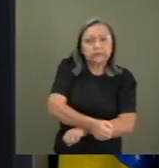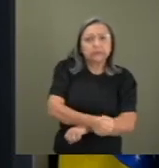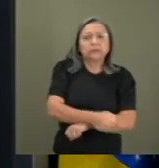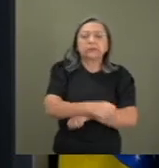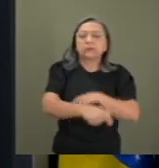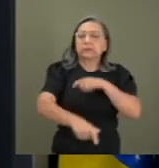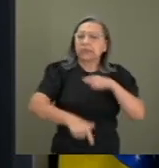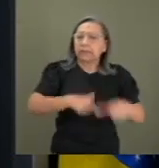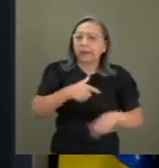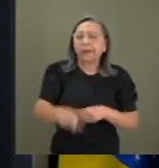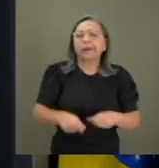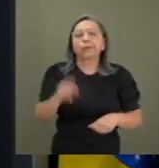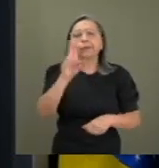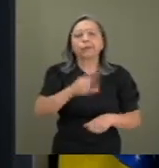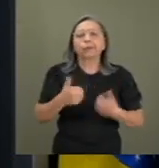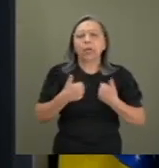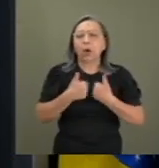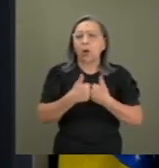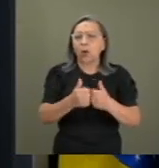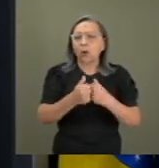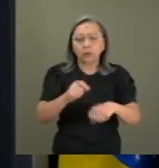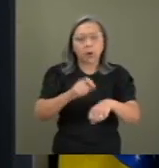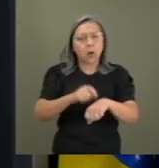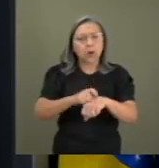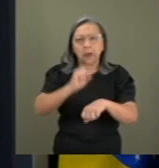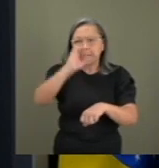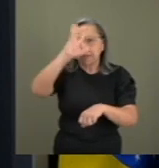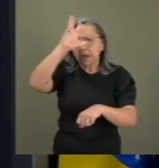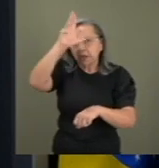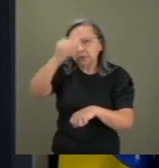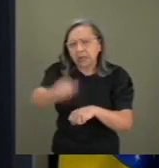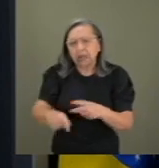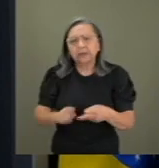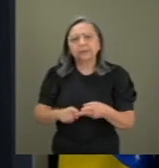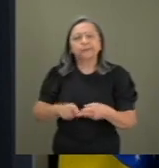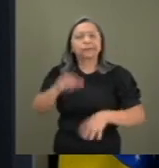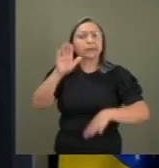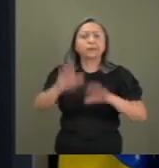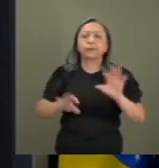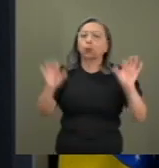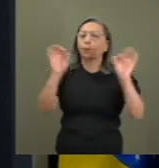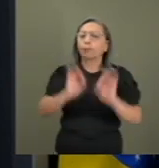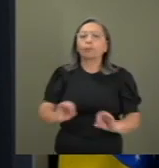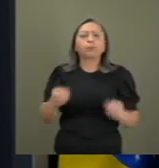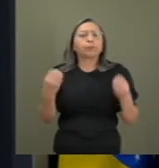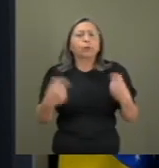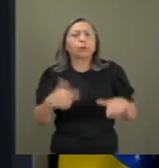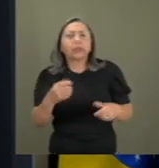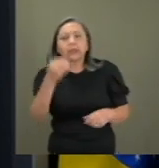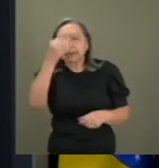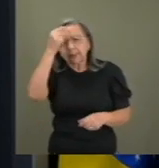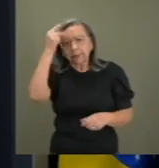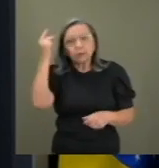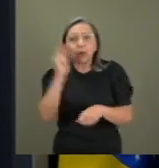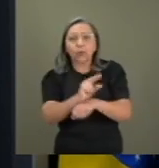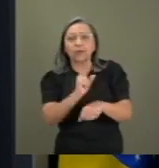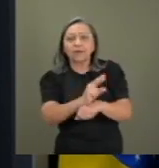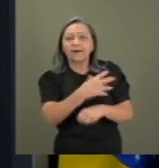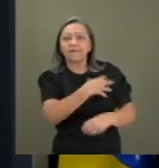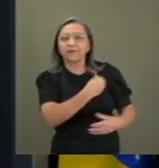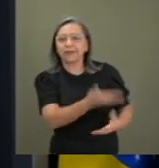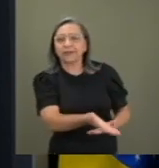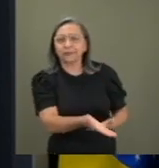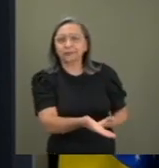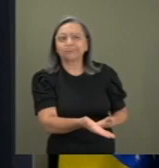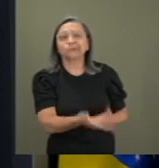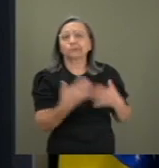pega ônibus de madrugada, que às vezes não tem com quem deixar o filho,